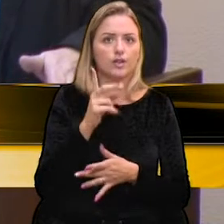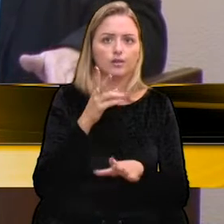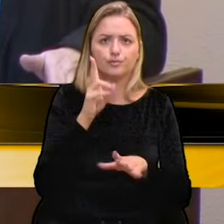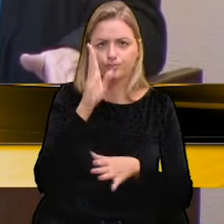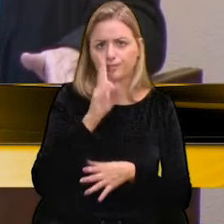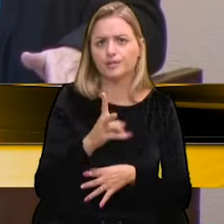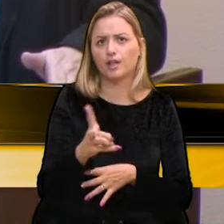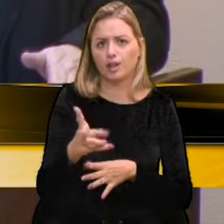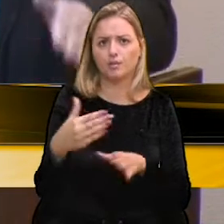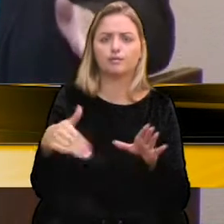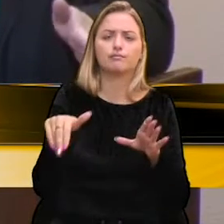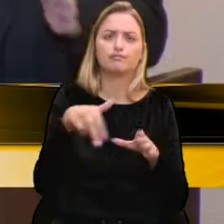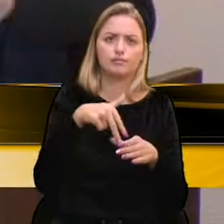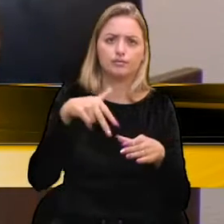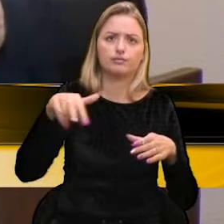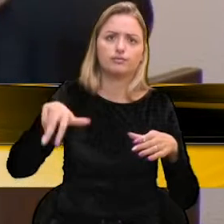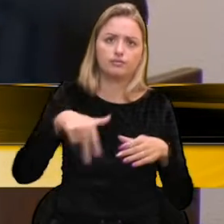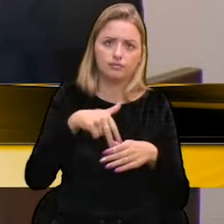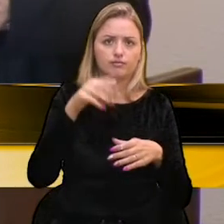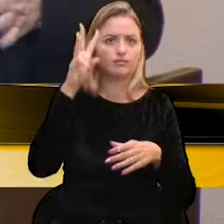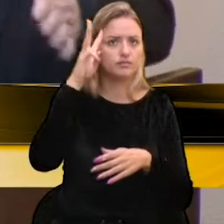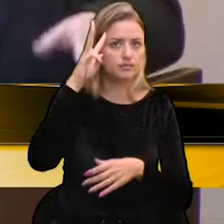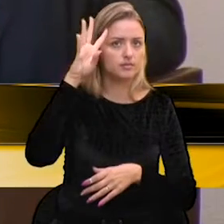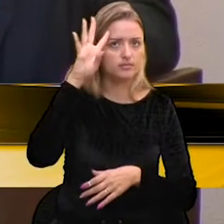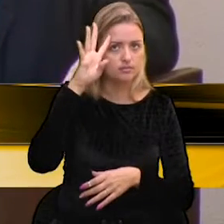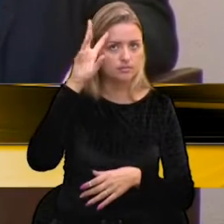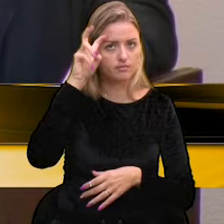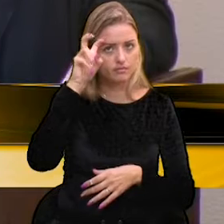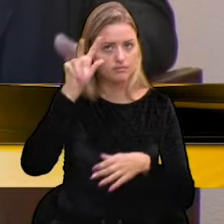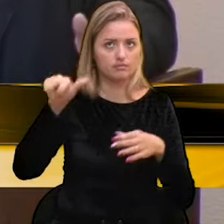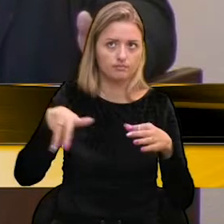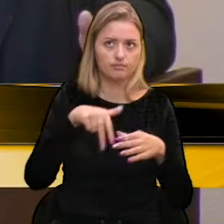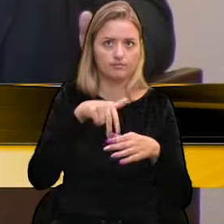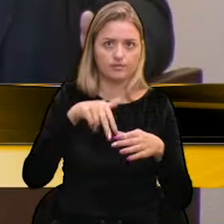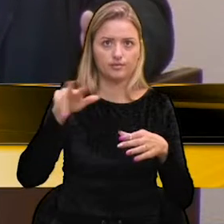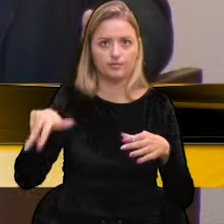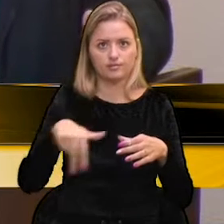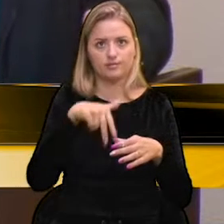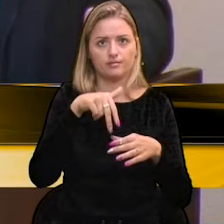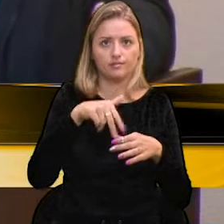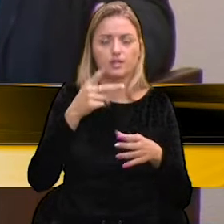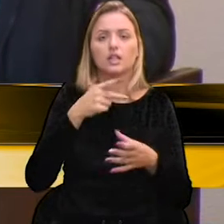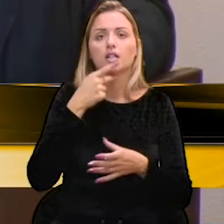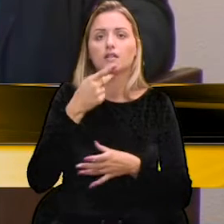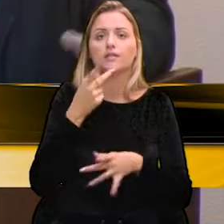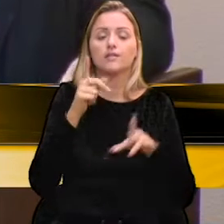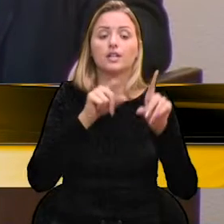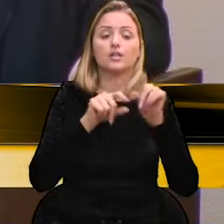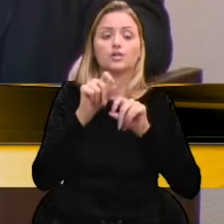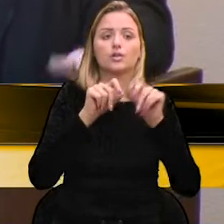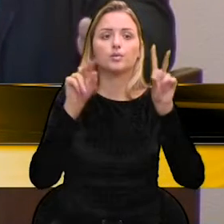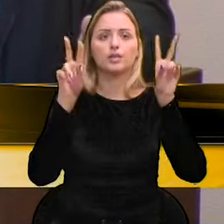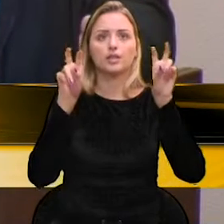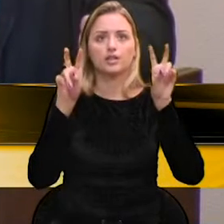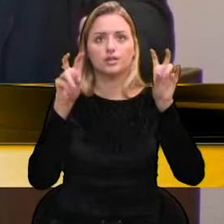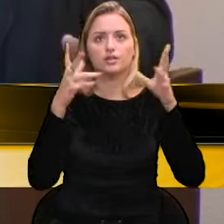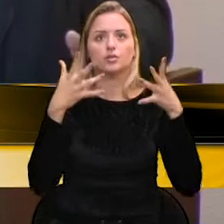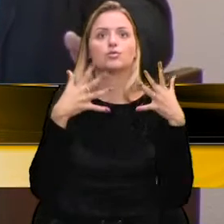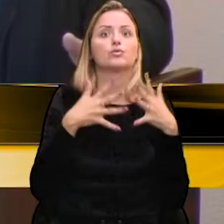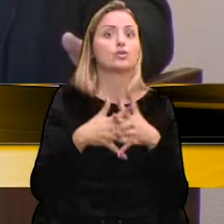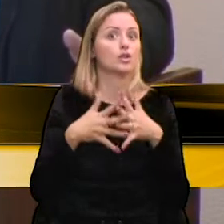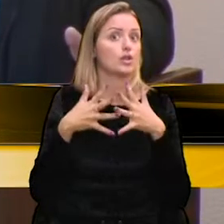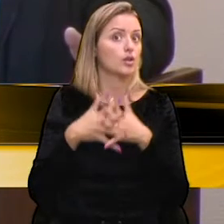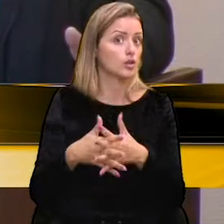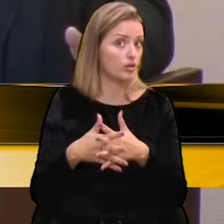sessões, né? Terça, quarta e quinta, né? Levantar assuntos polêmicos,